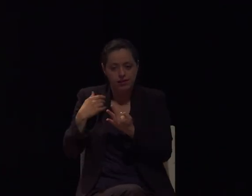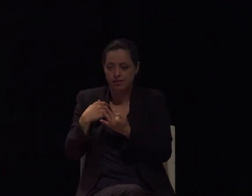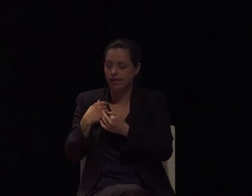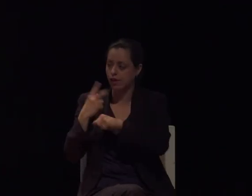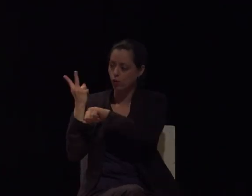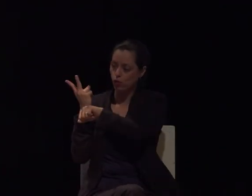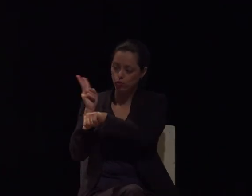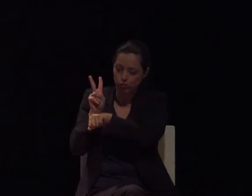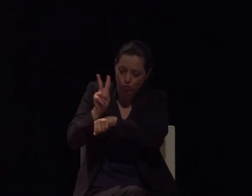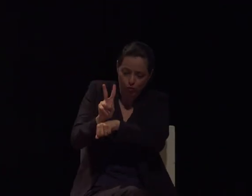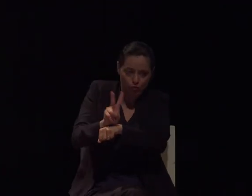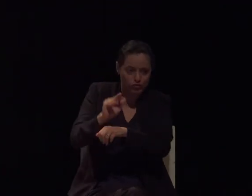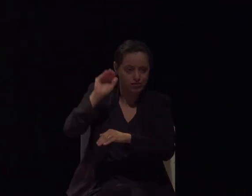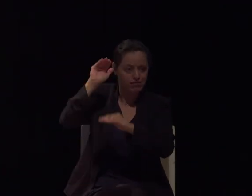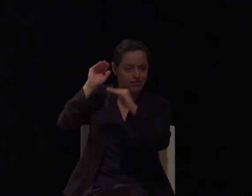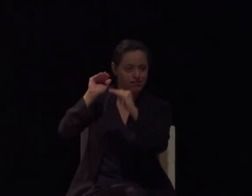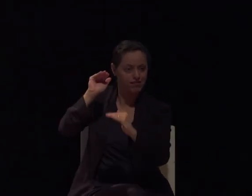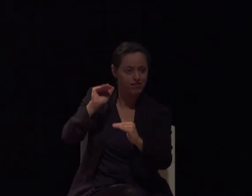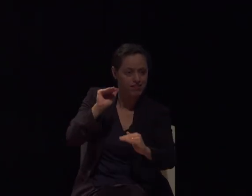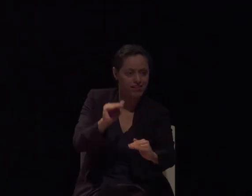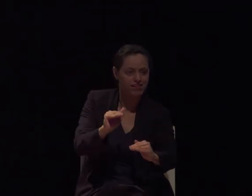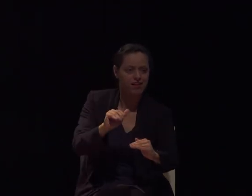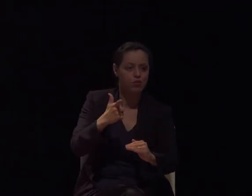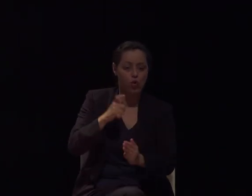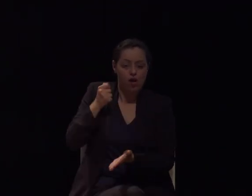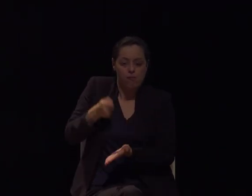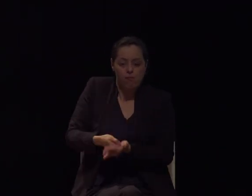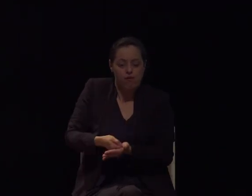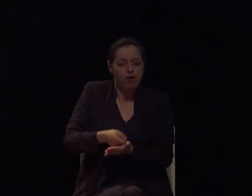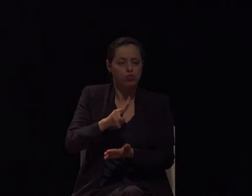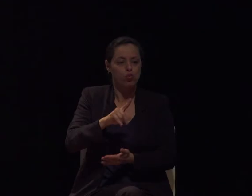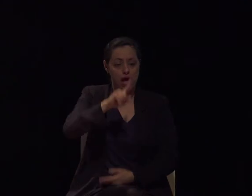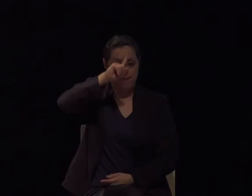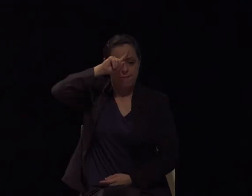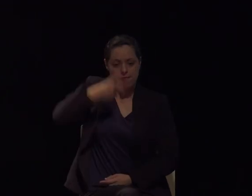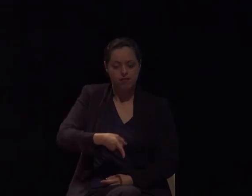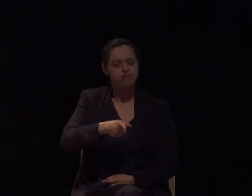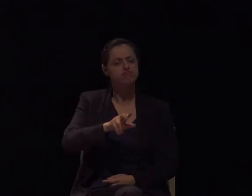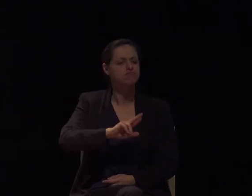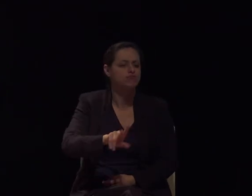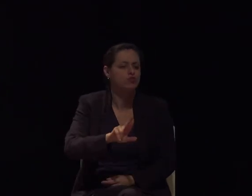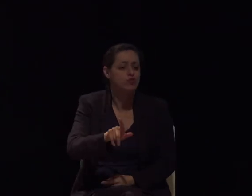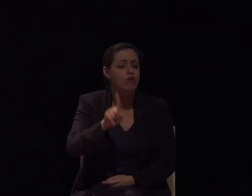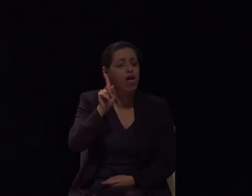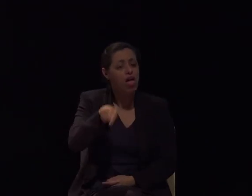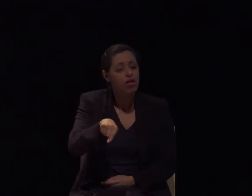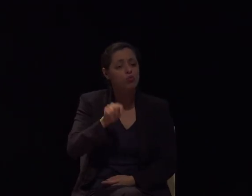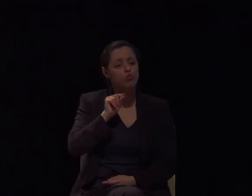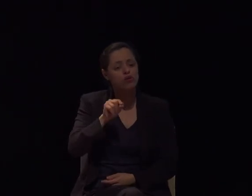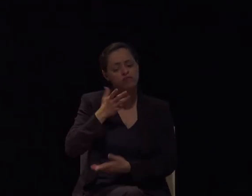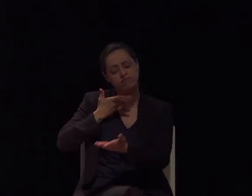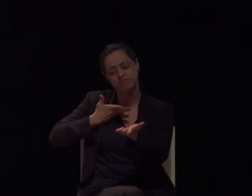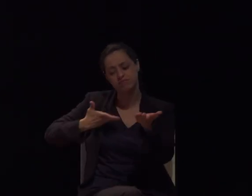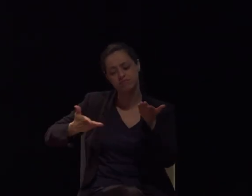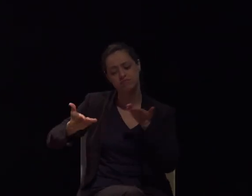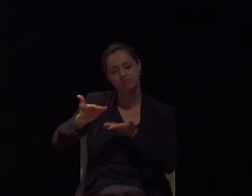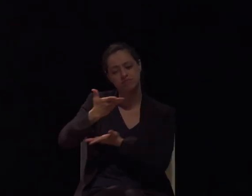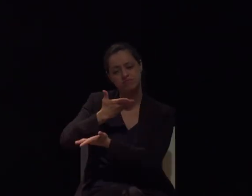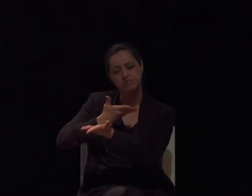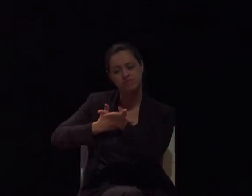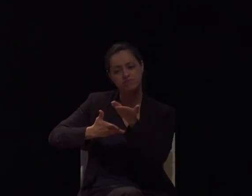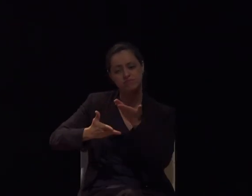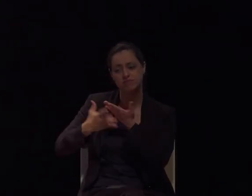seu irmão mais novo e isso não é uma coisa imposta pelos pais isso não é uma ordem que recebe mas é uma troca que eles vêm